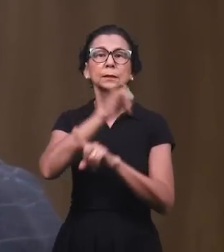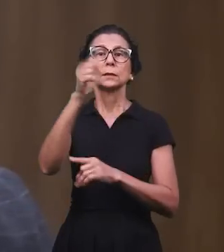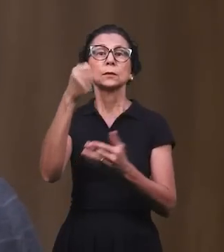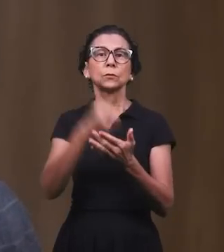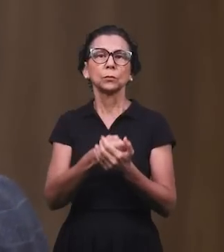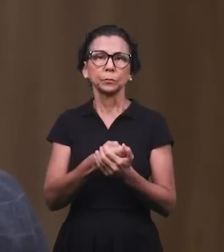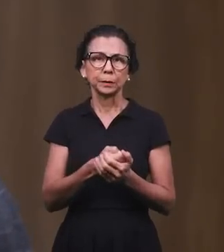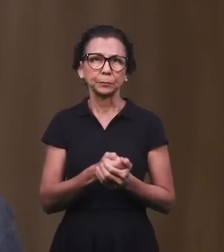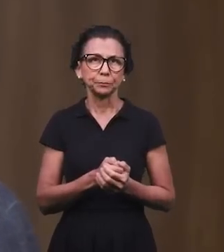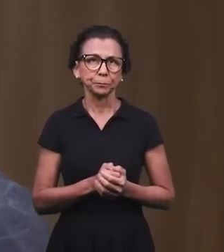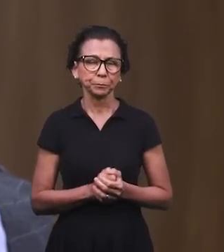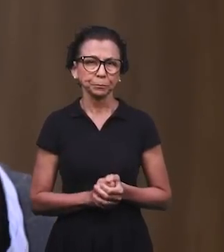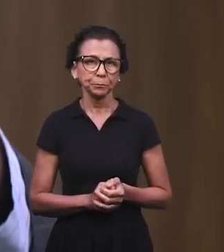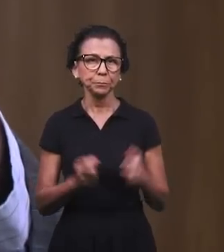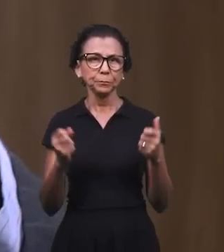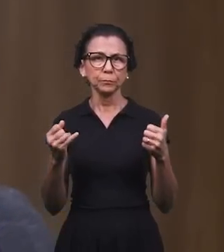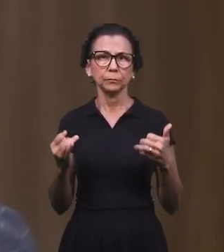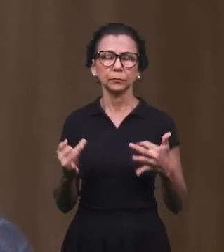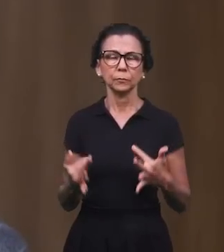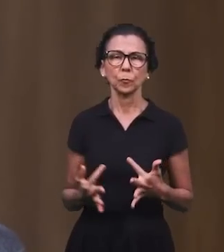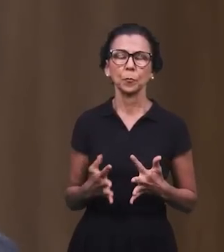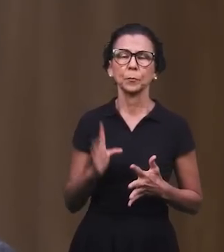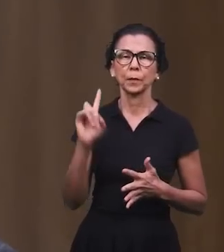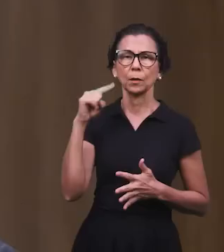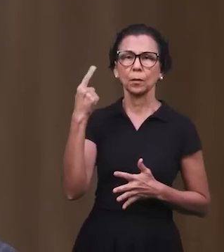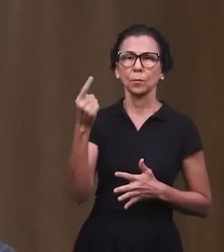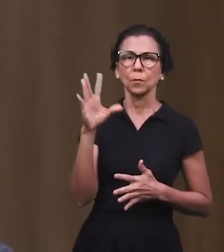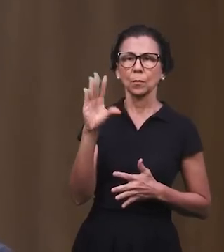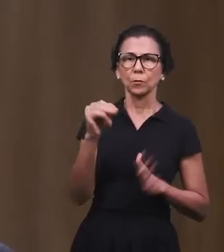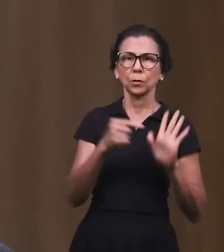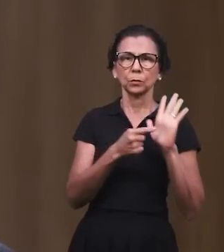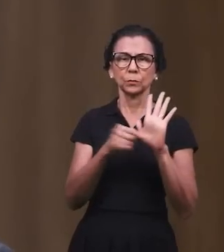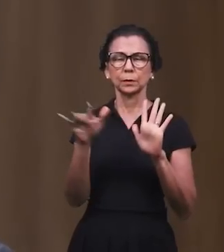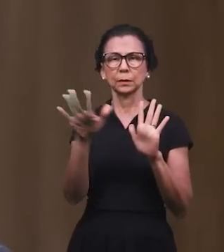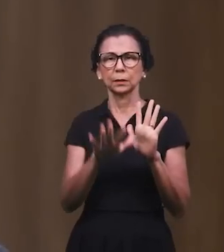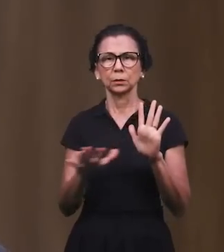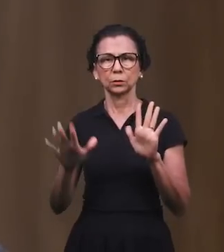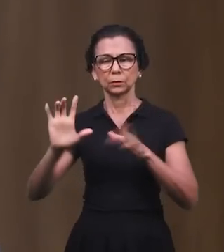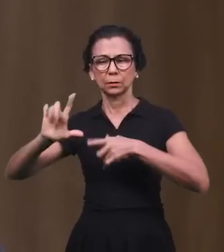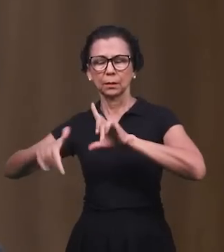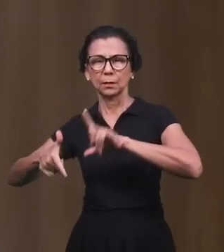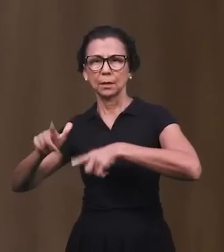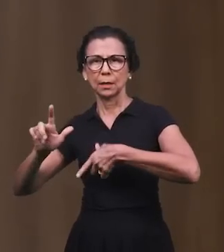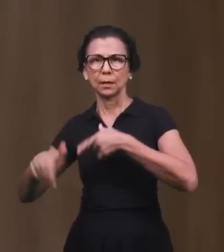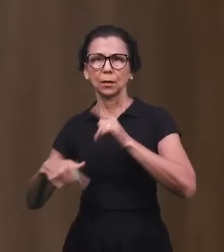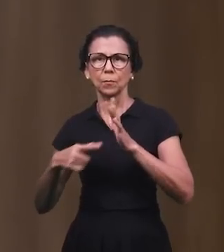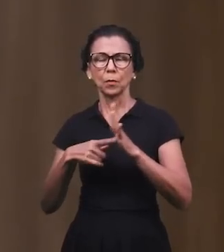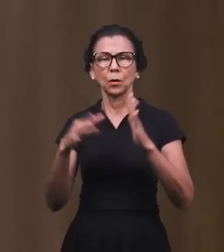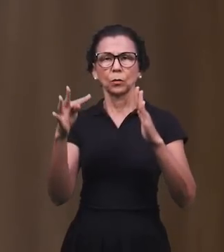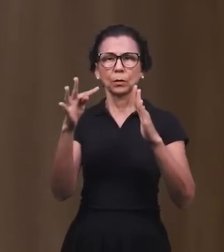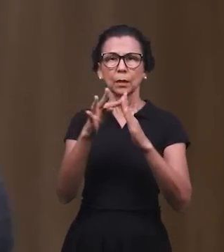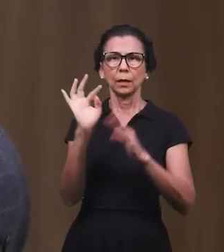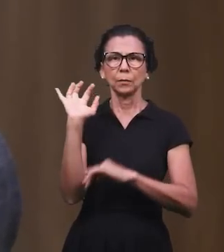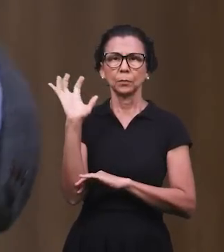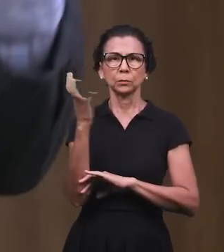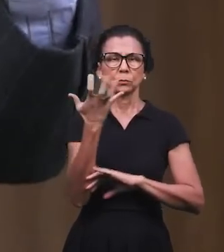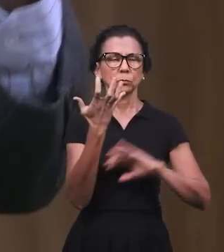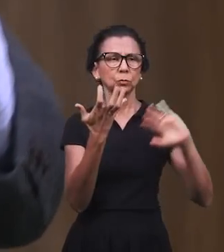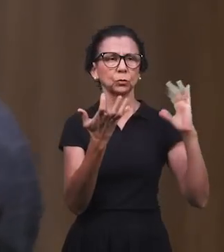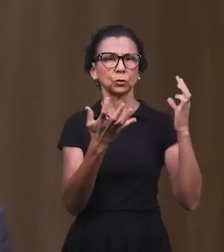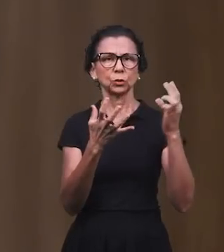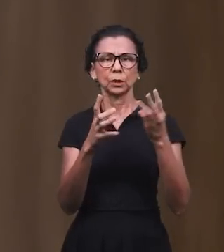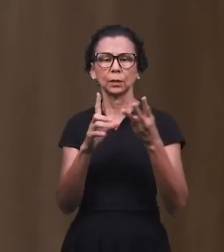foto da região ali de Israel, em que tem o templo, o jardim do Getsemane, onde está a fonte de Gion, e